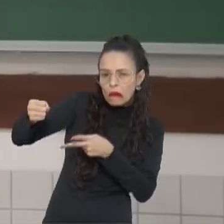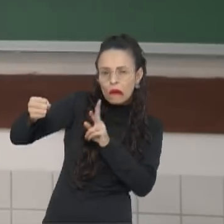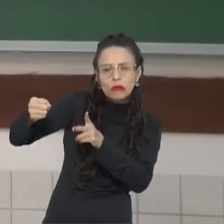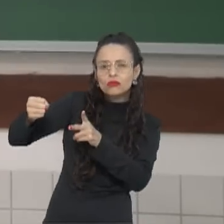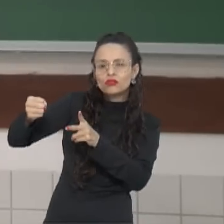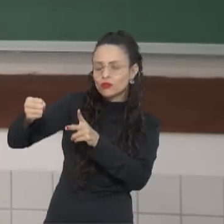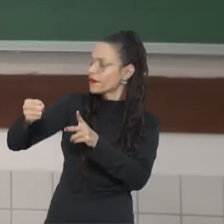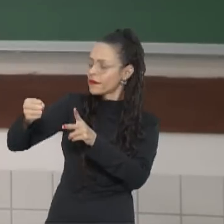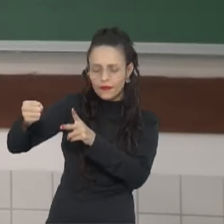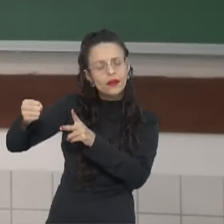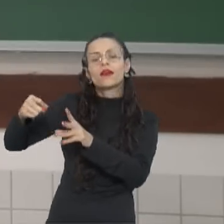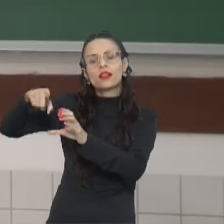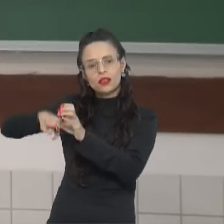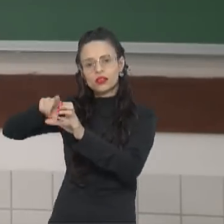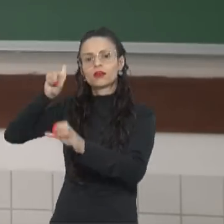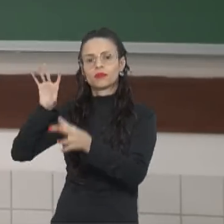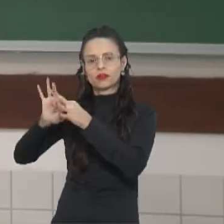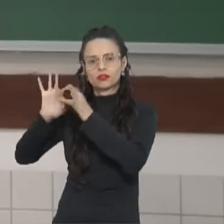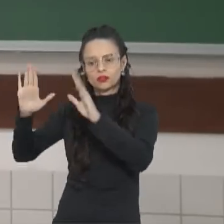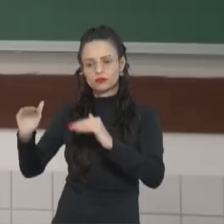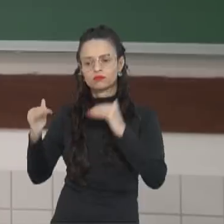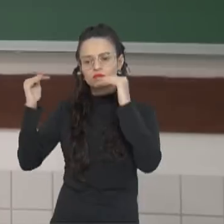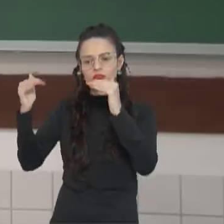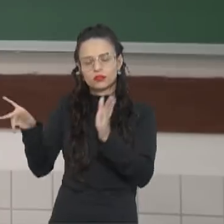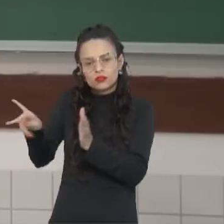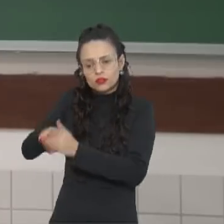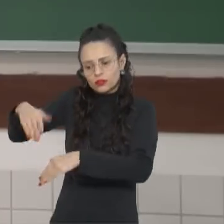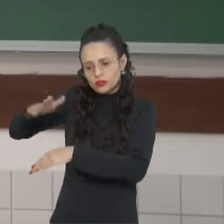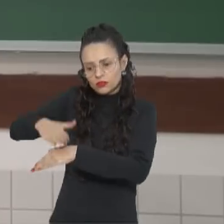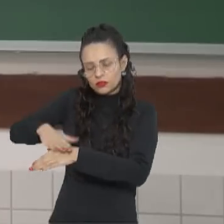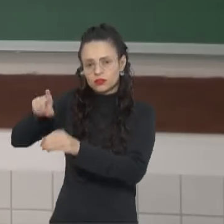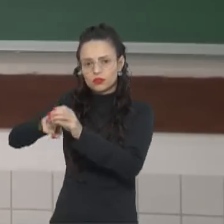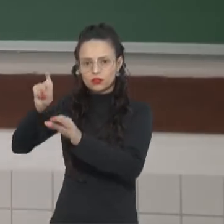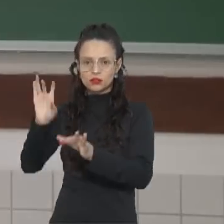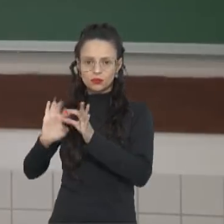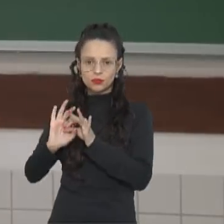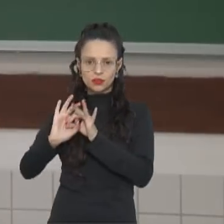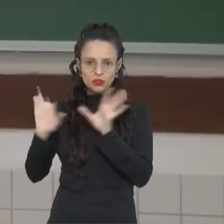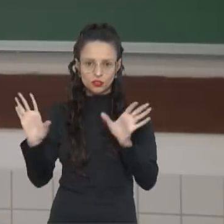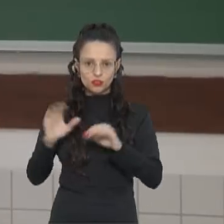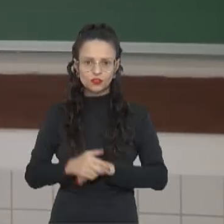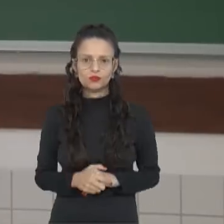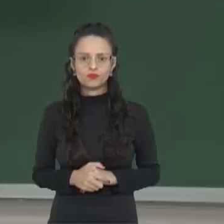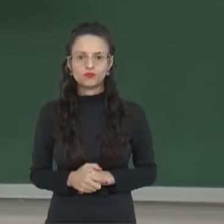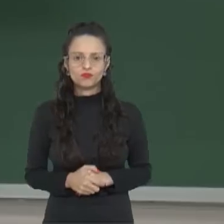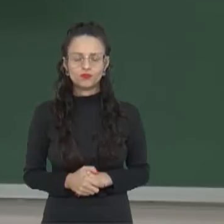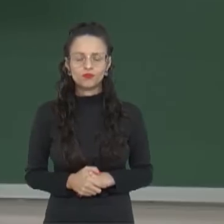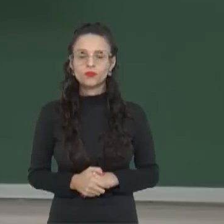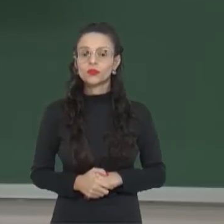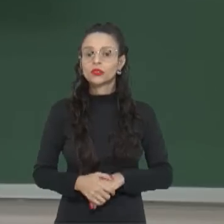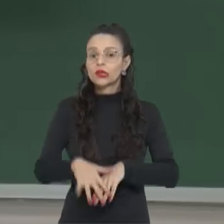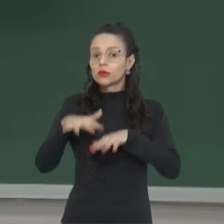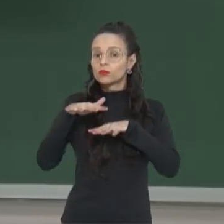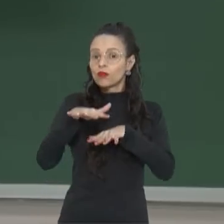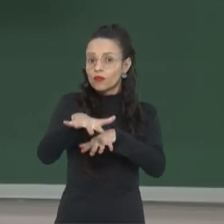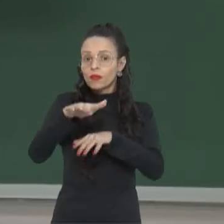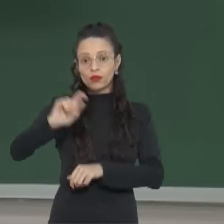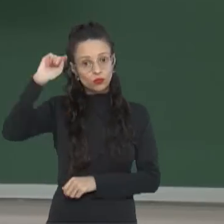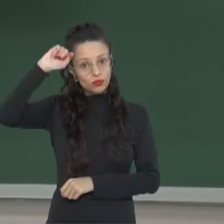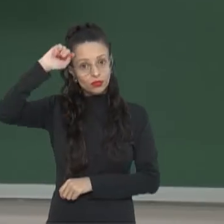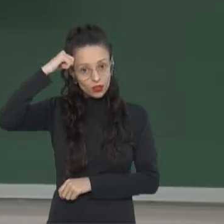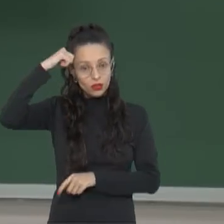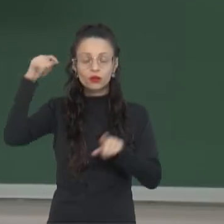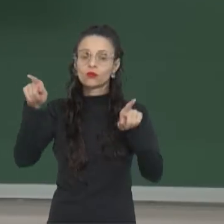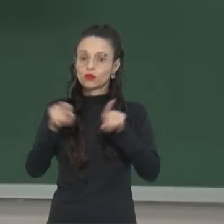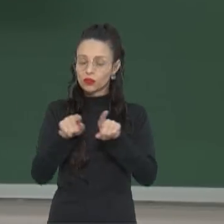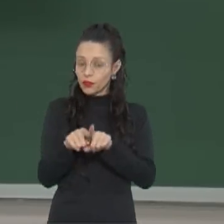colônias, deveriam ter sua soberania, deveriam ser independentes. O movimento de negritude, muito